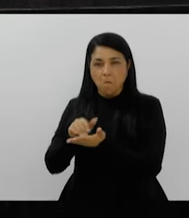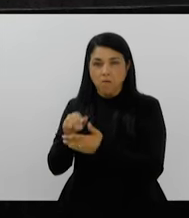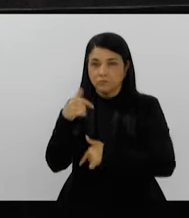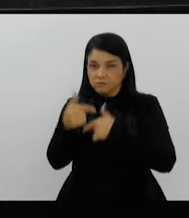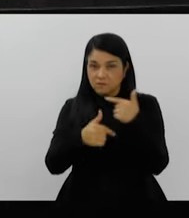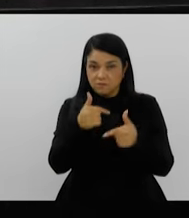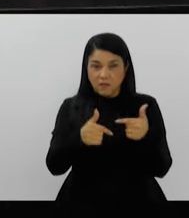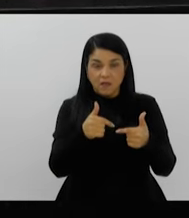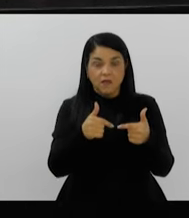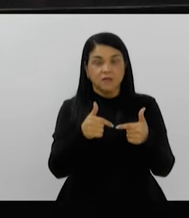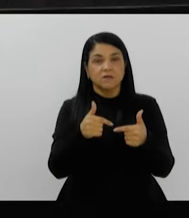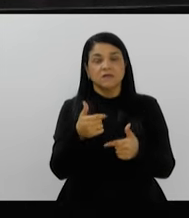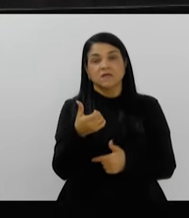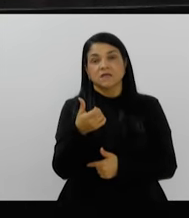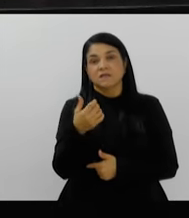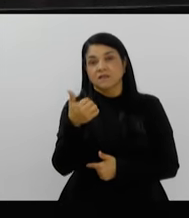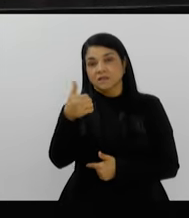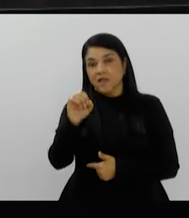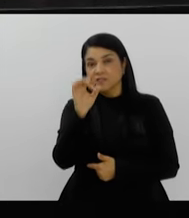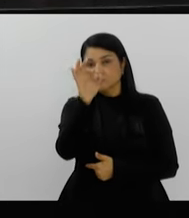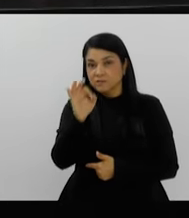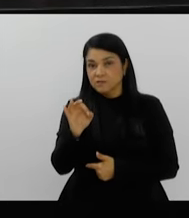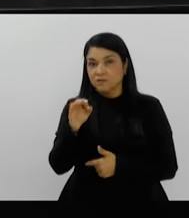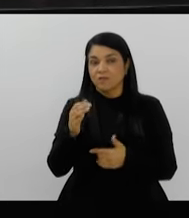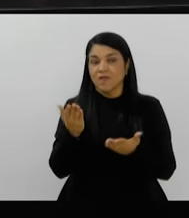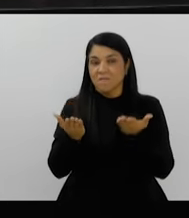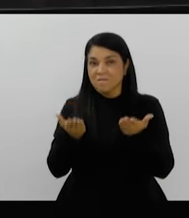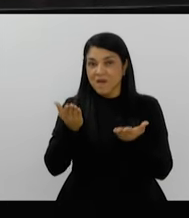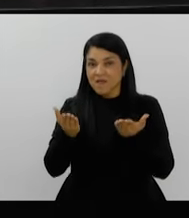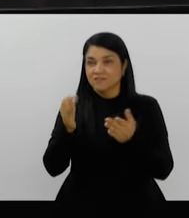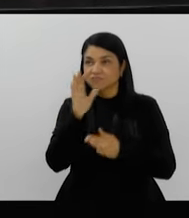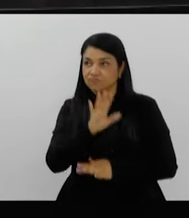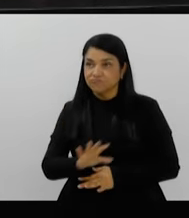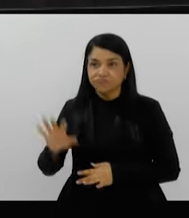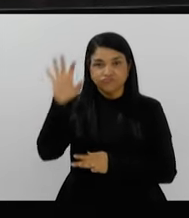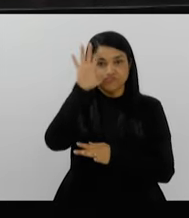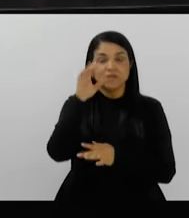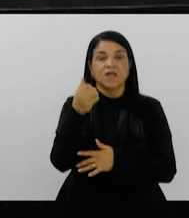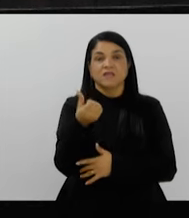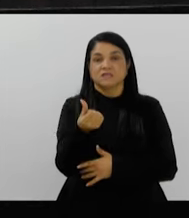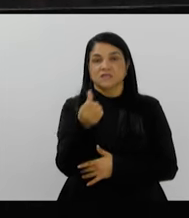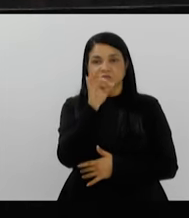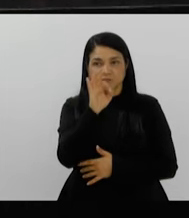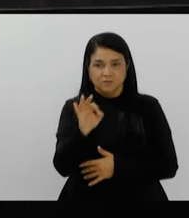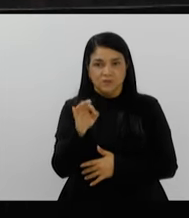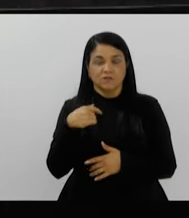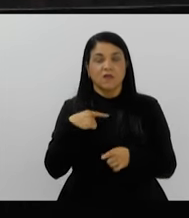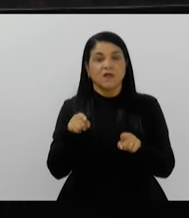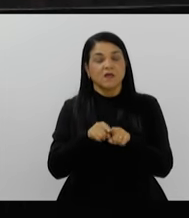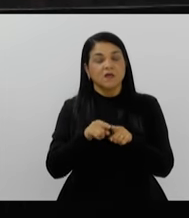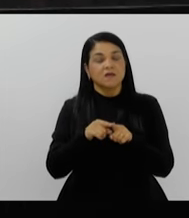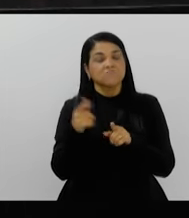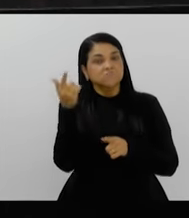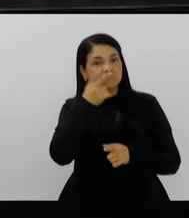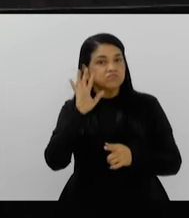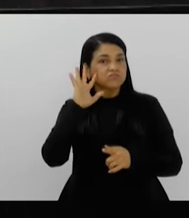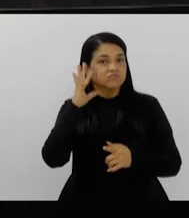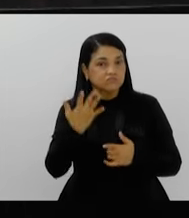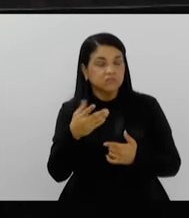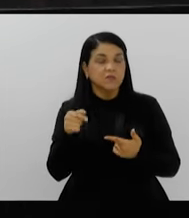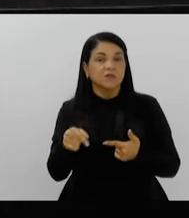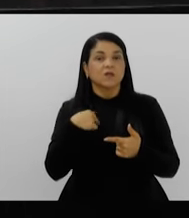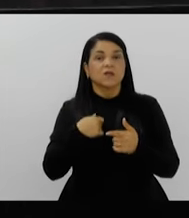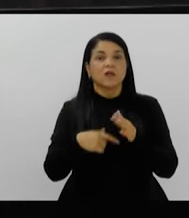média nacional é 6%. As saídas para nós serão a intervenção na LOA, para que os